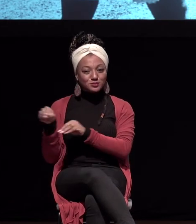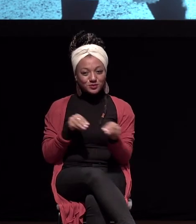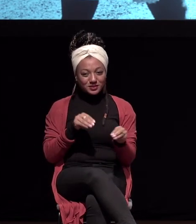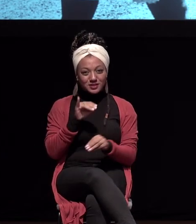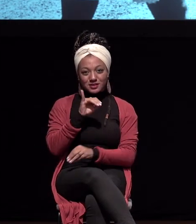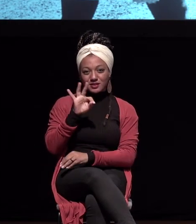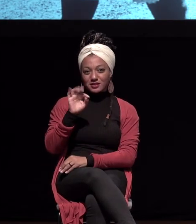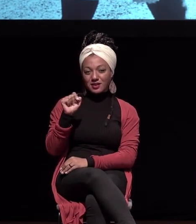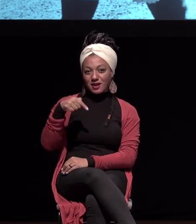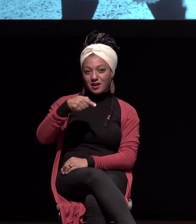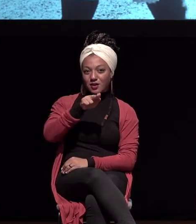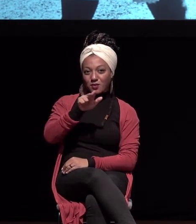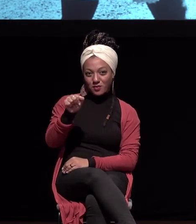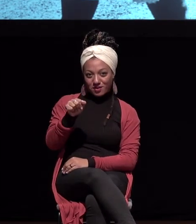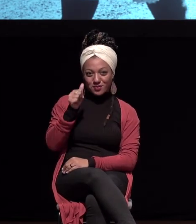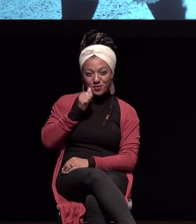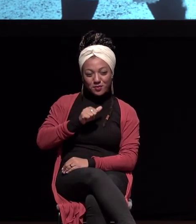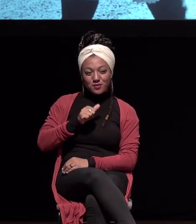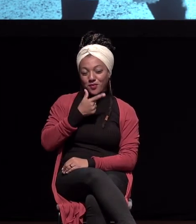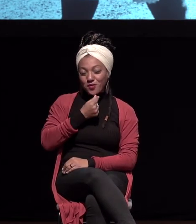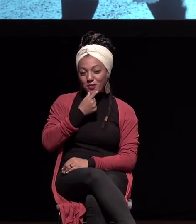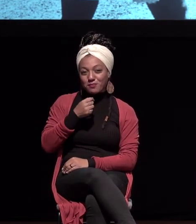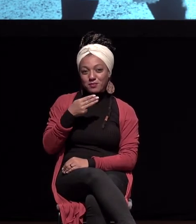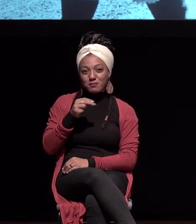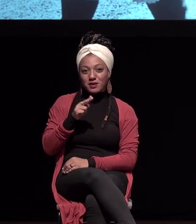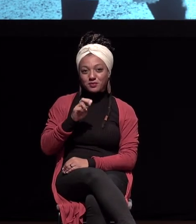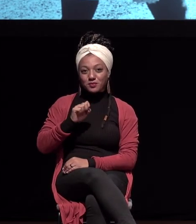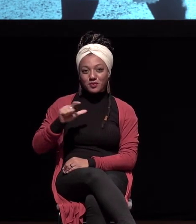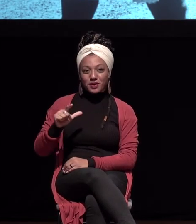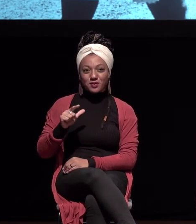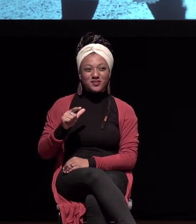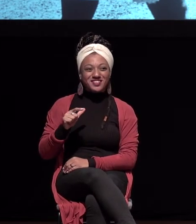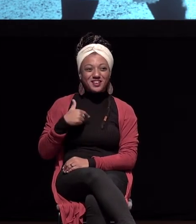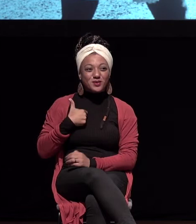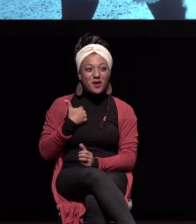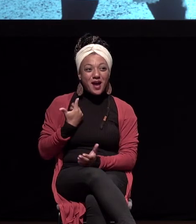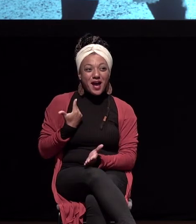Itaquaquecetuba, do Manuel Feio. E eu sou amiga da CPTM.